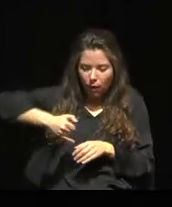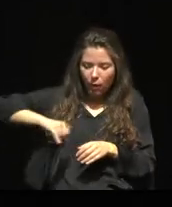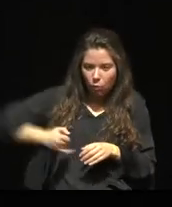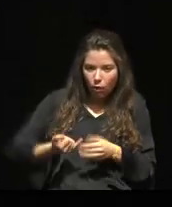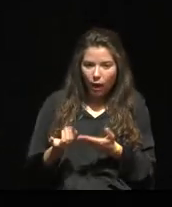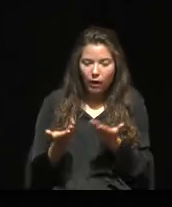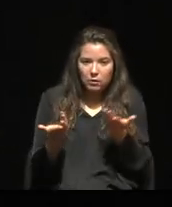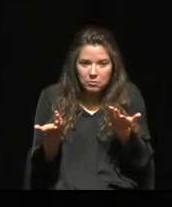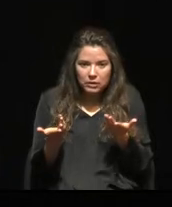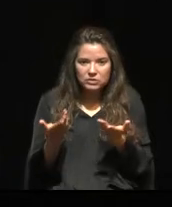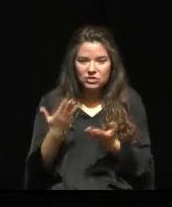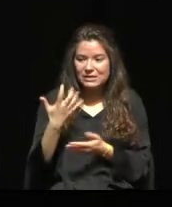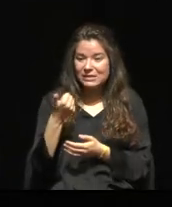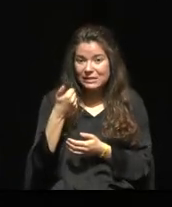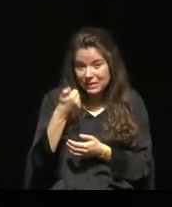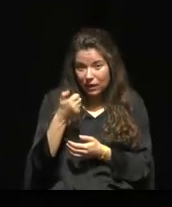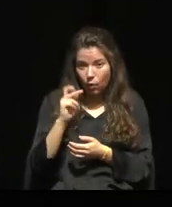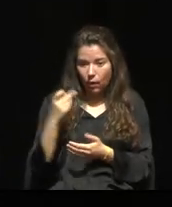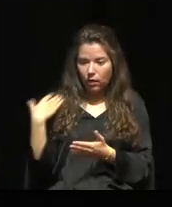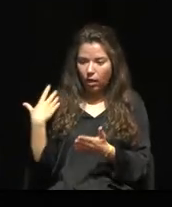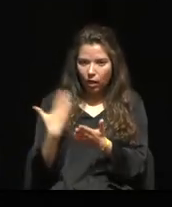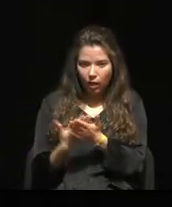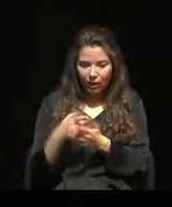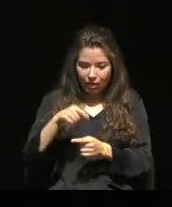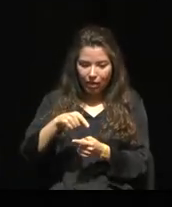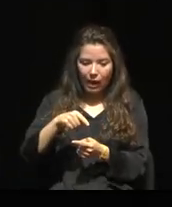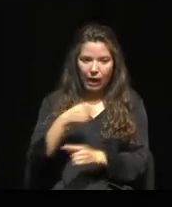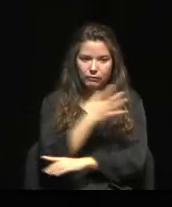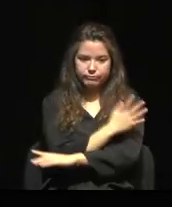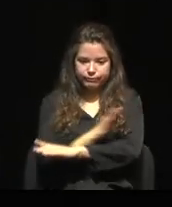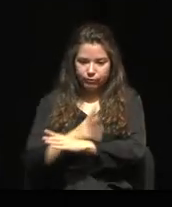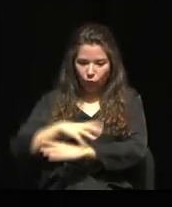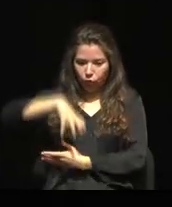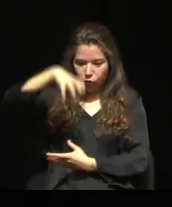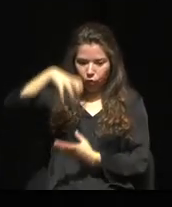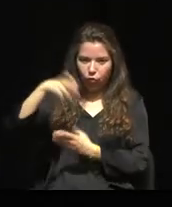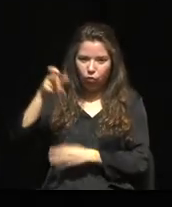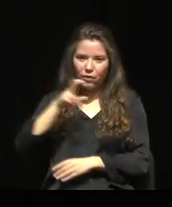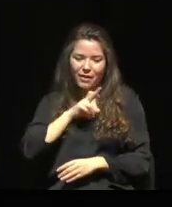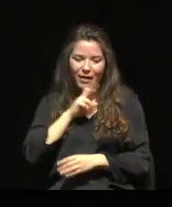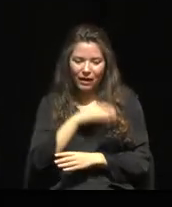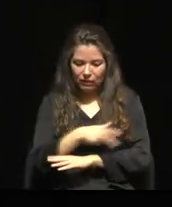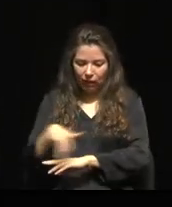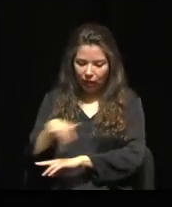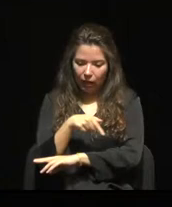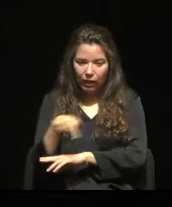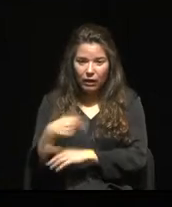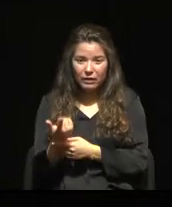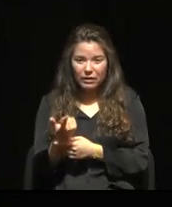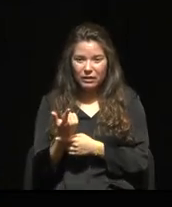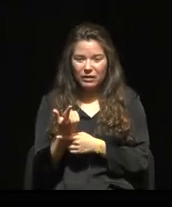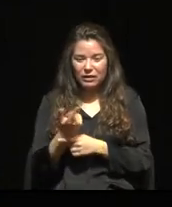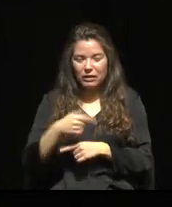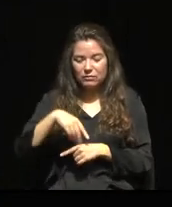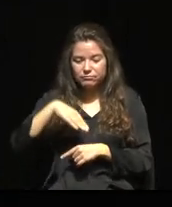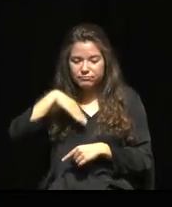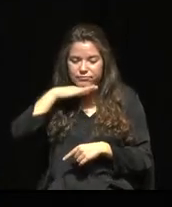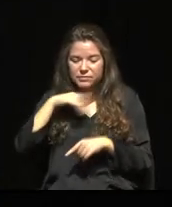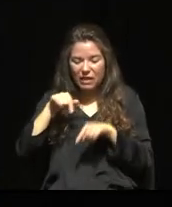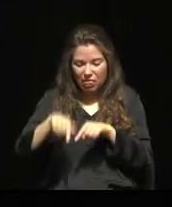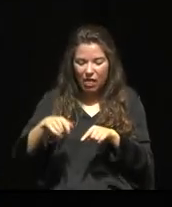há cerca de 5 anos onde cresce o mato passeiam as ratazanas e h e um corre a